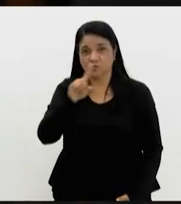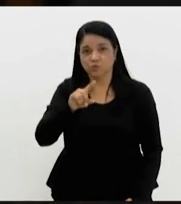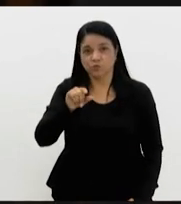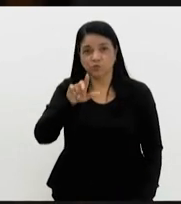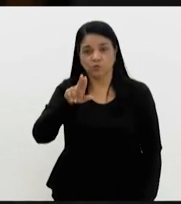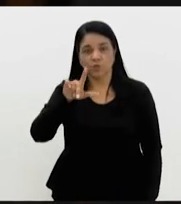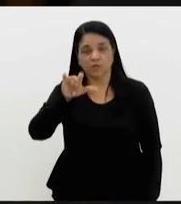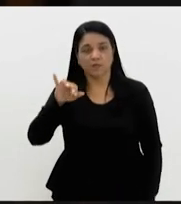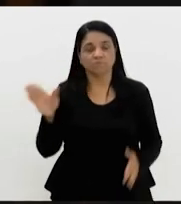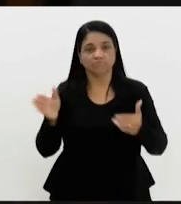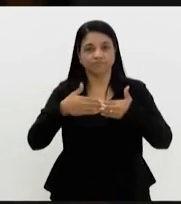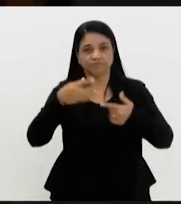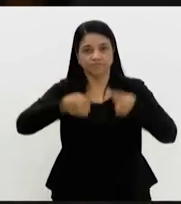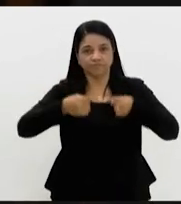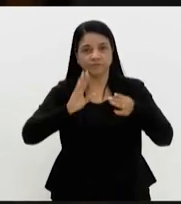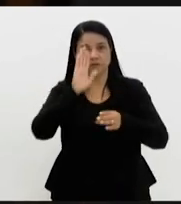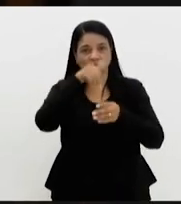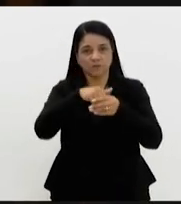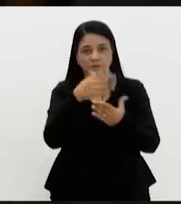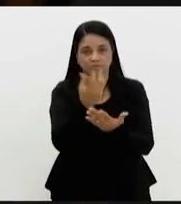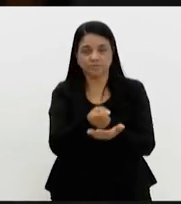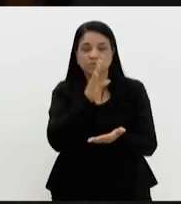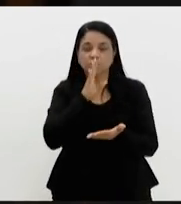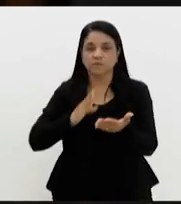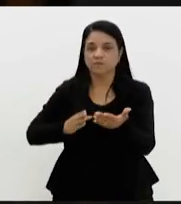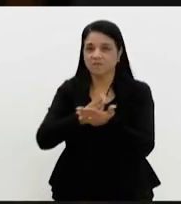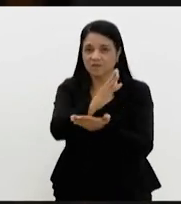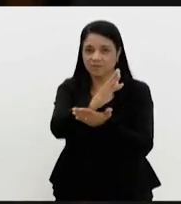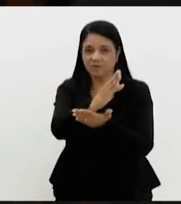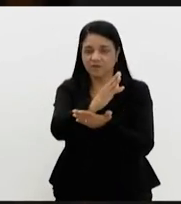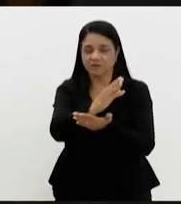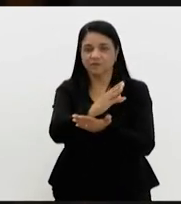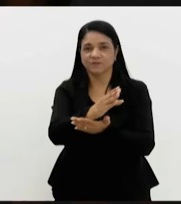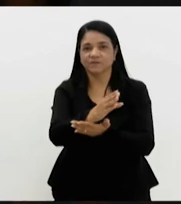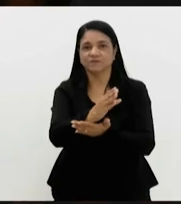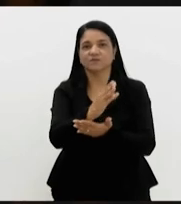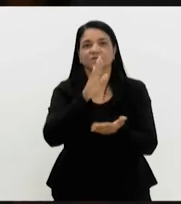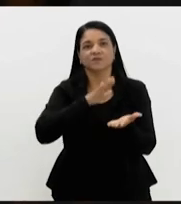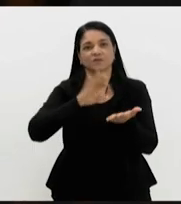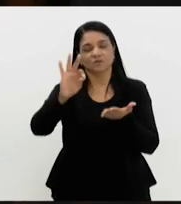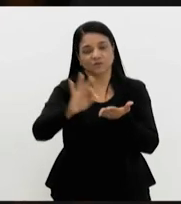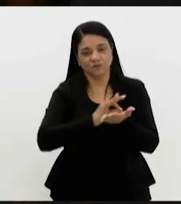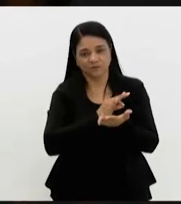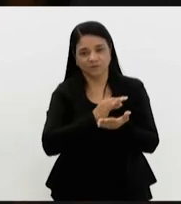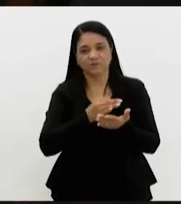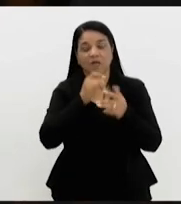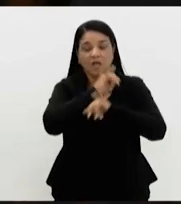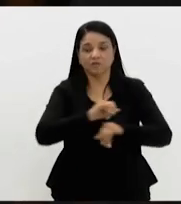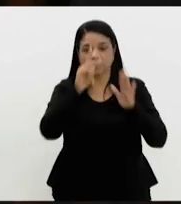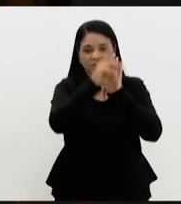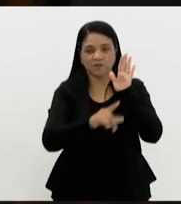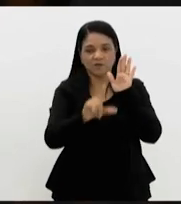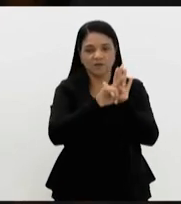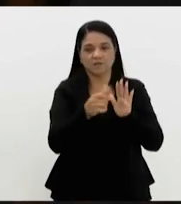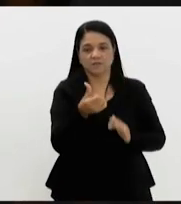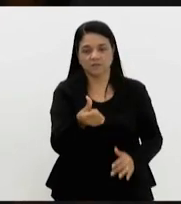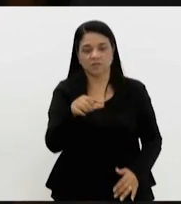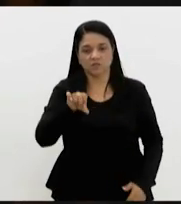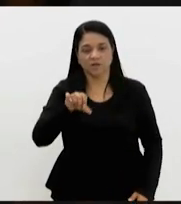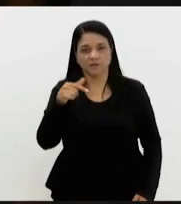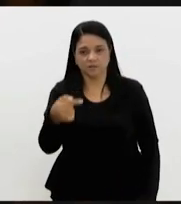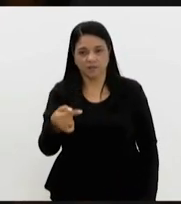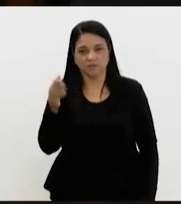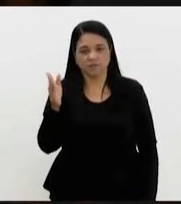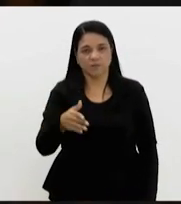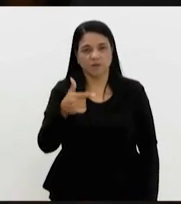discutir, encerrada a discussão e votação. Senhores que aprovam, irmãs das comissões, aprovado, vai a autógrafo. Anuncio o projeto de lei